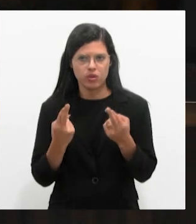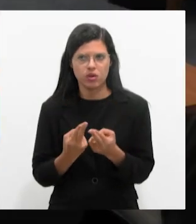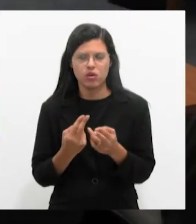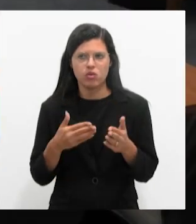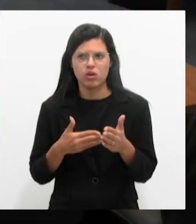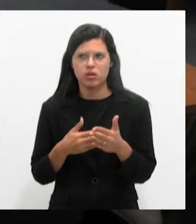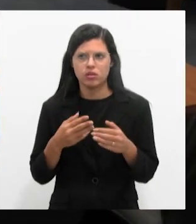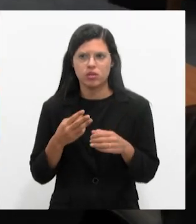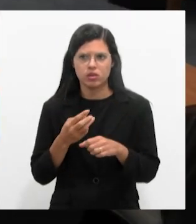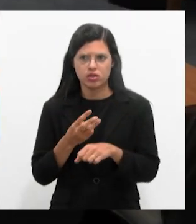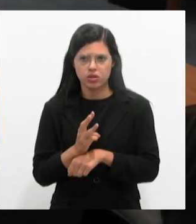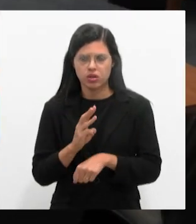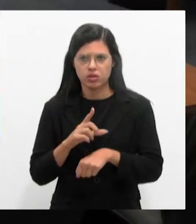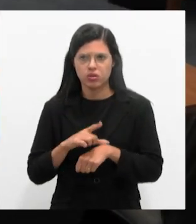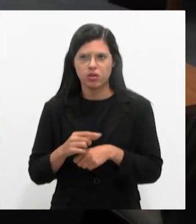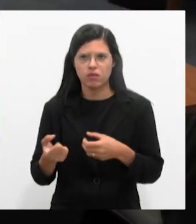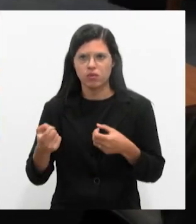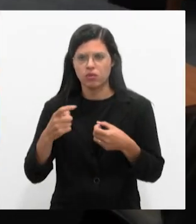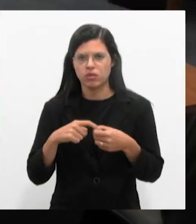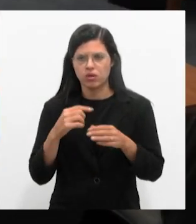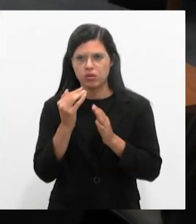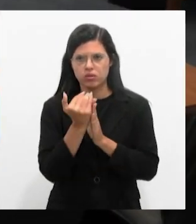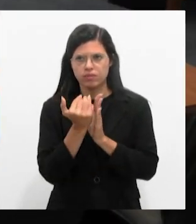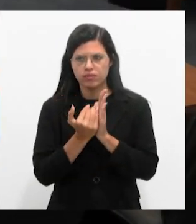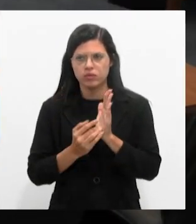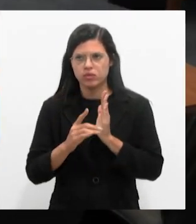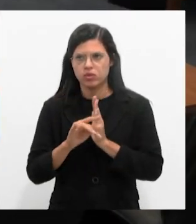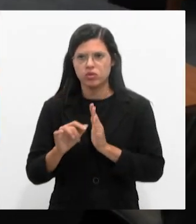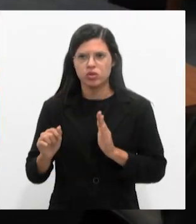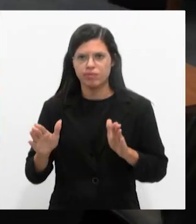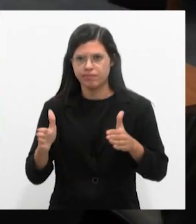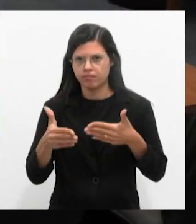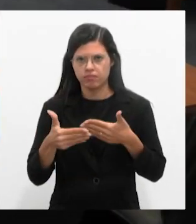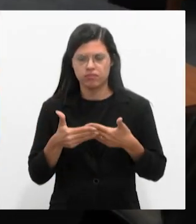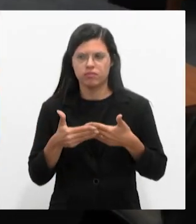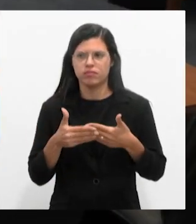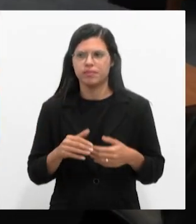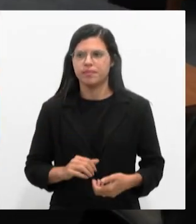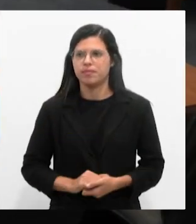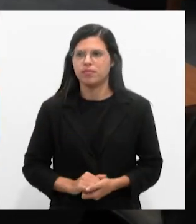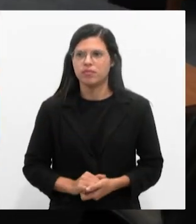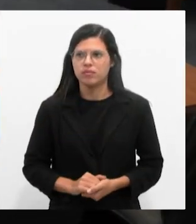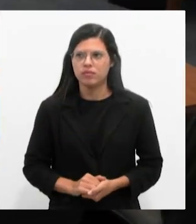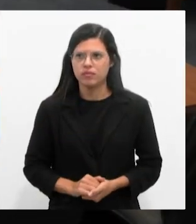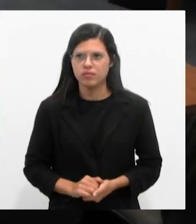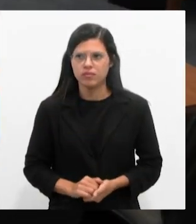até às 15 horas, quando retornaremos com a ordem do dia. Está suspensa a sessão.